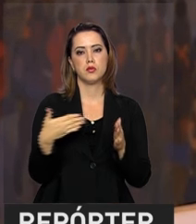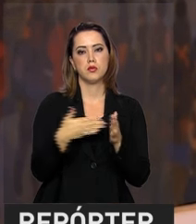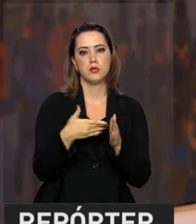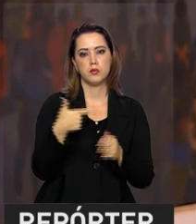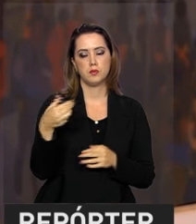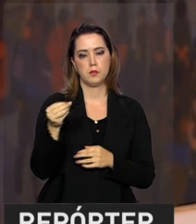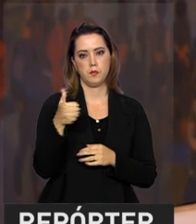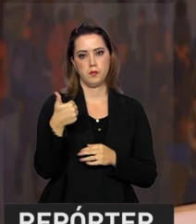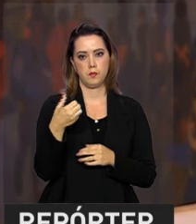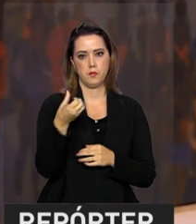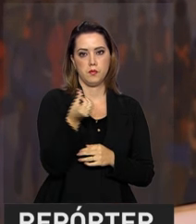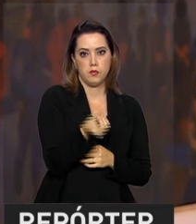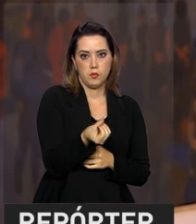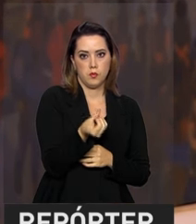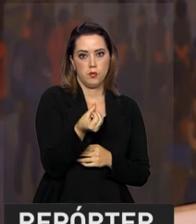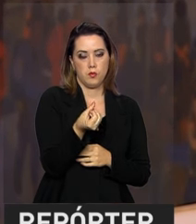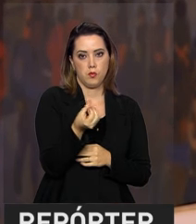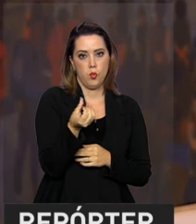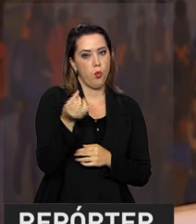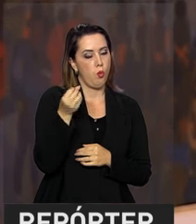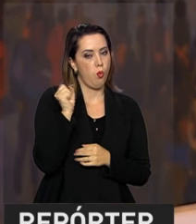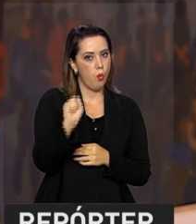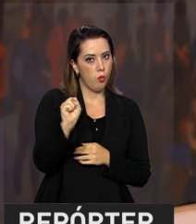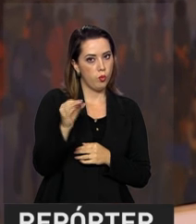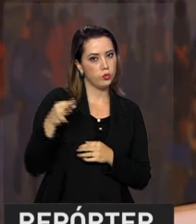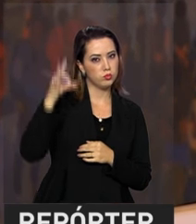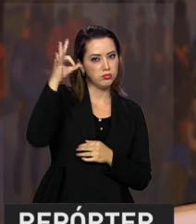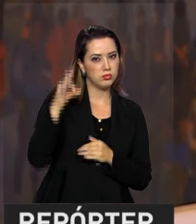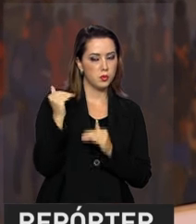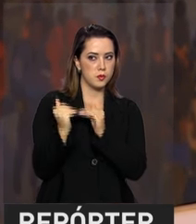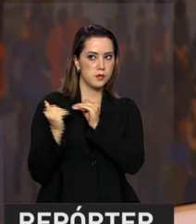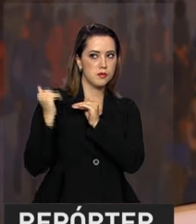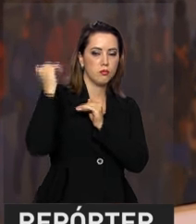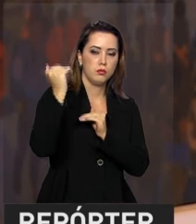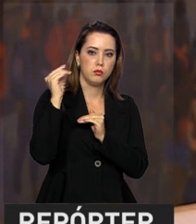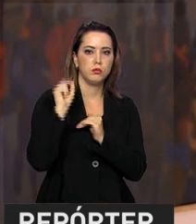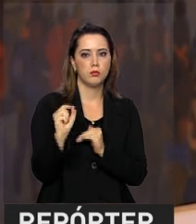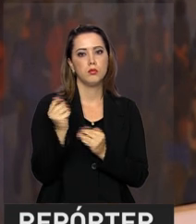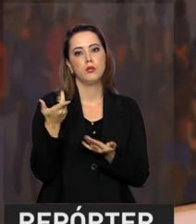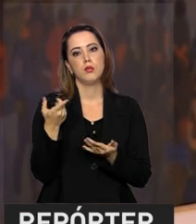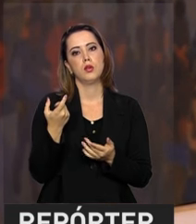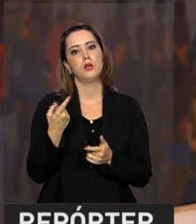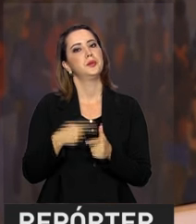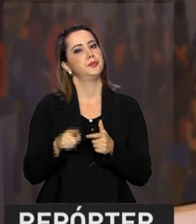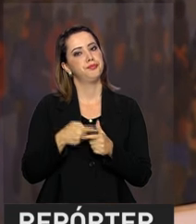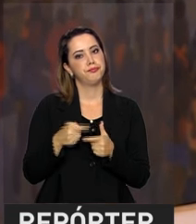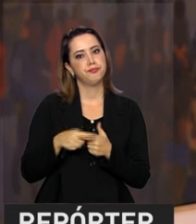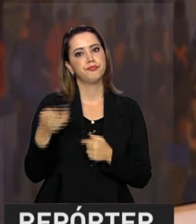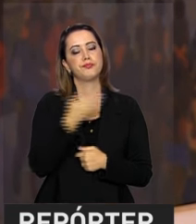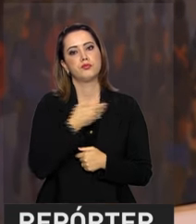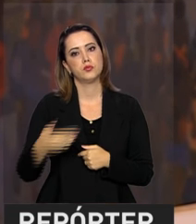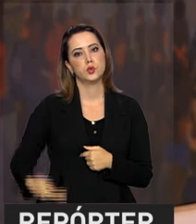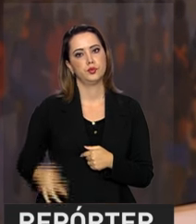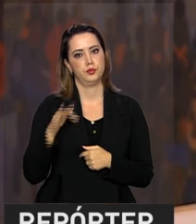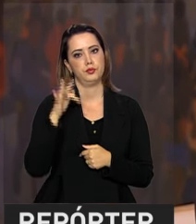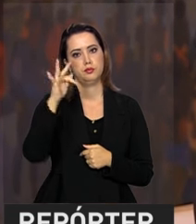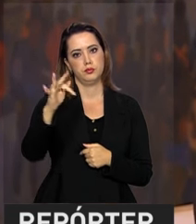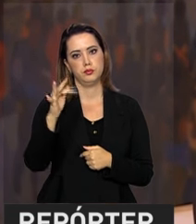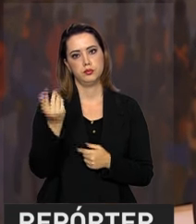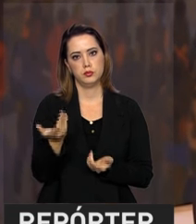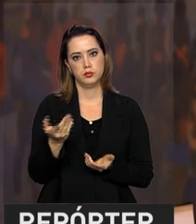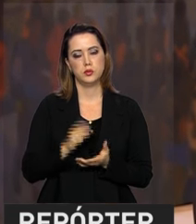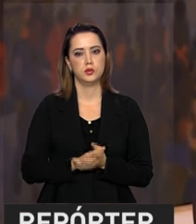2016 e se torna uma equação que o governo não tem condição de financiar para o futuro. Não